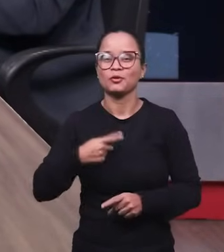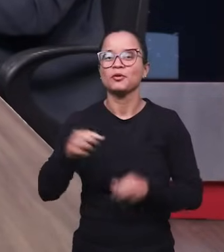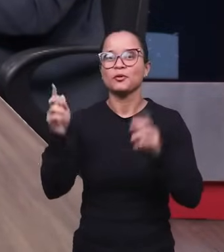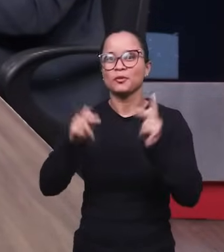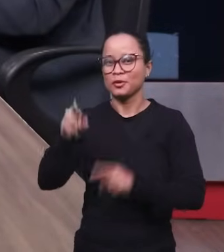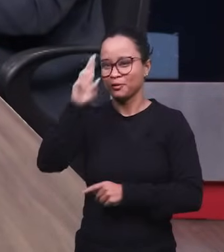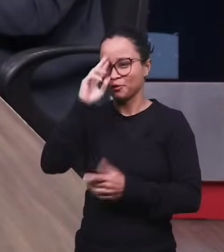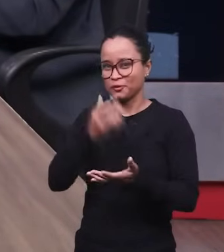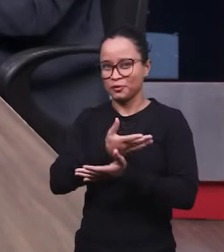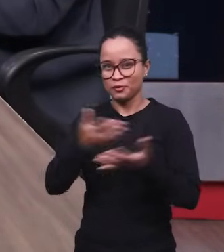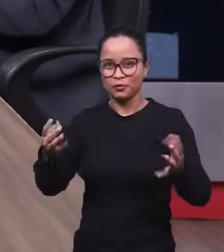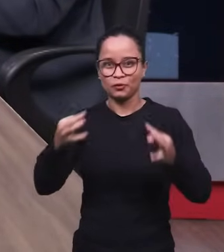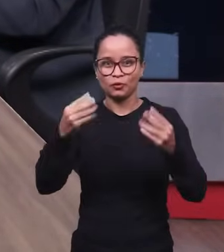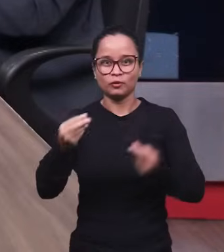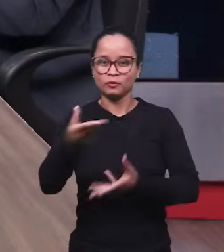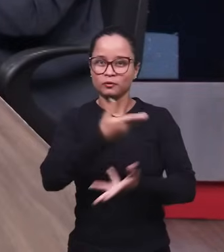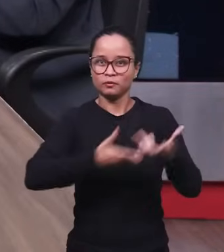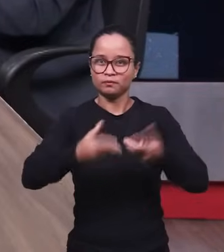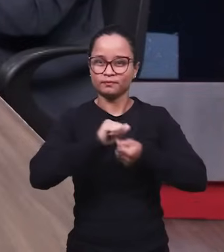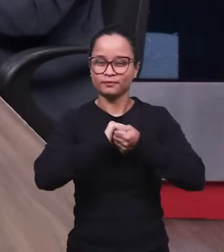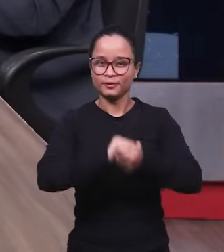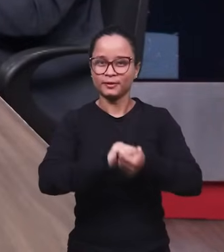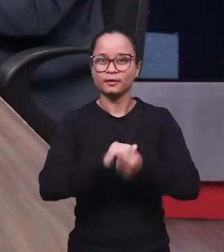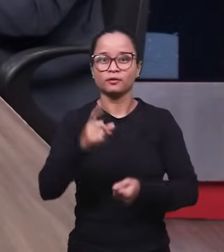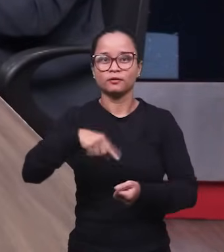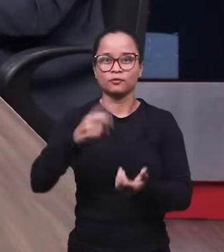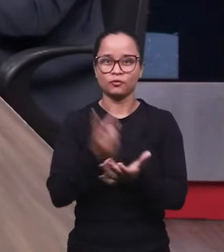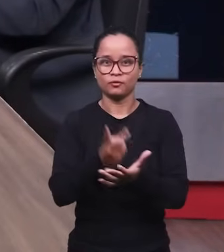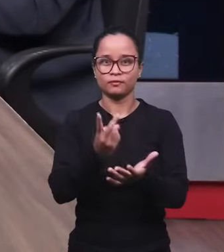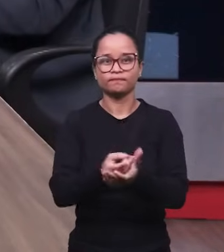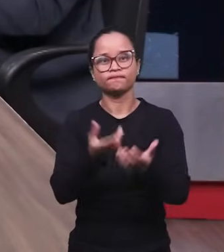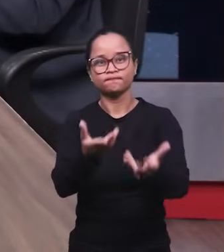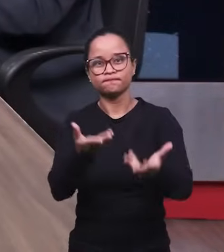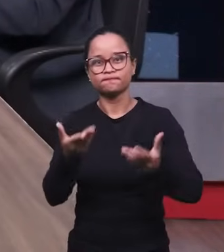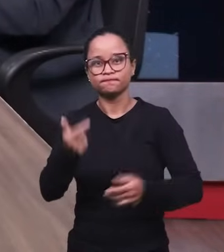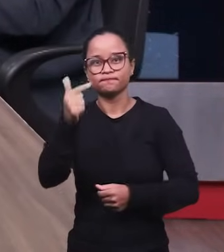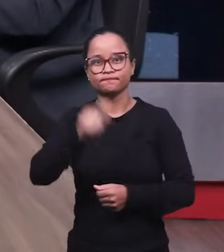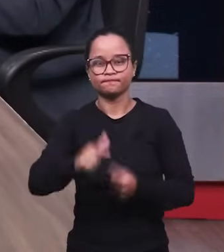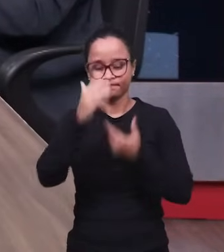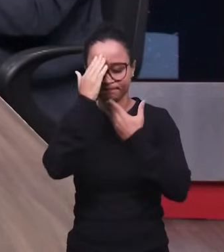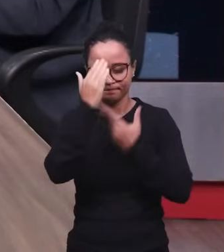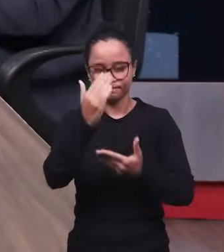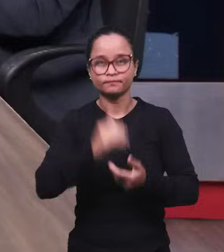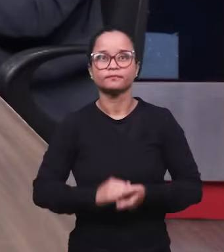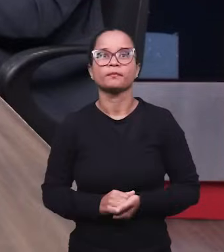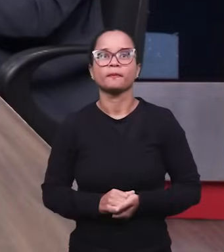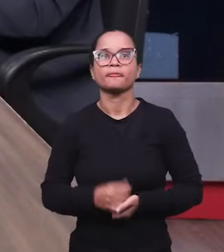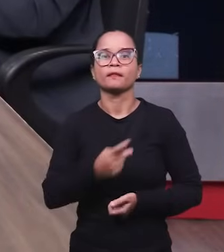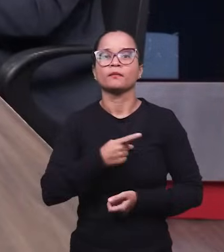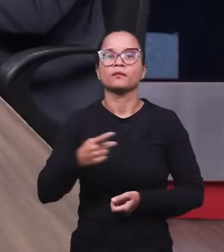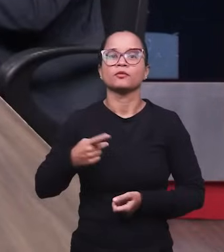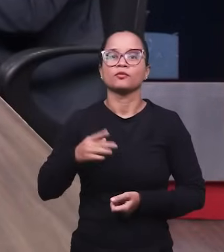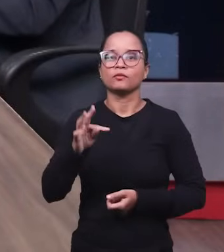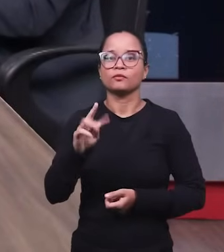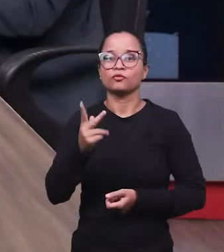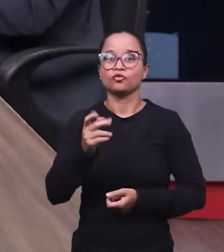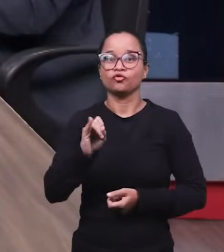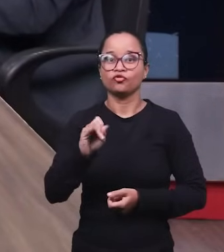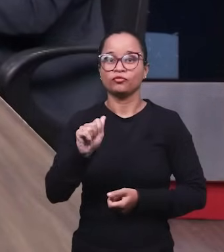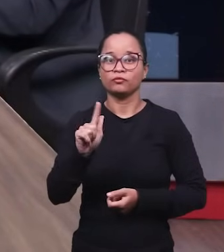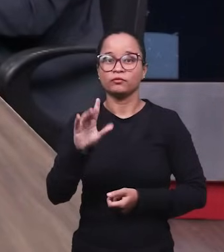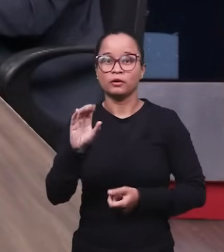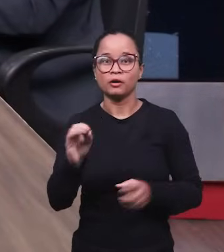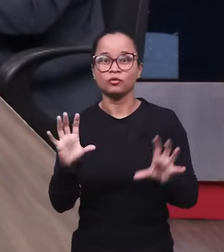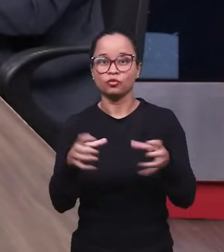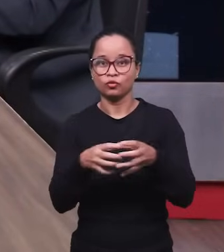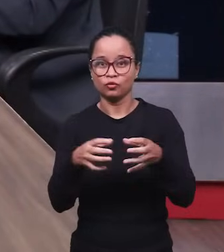Muito prazer. A paz do Senhor a todos que estão participando conosco. Vamos continuar. Seja bem-vindo mais uma vez, pastor. Obrigado. Também o pastor Tiago, membro do grupo